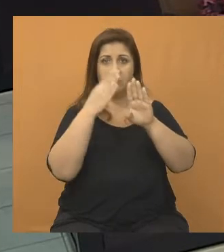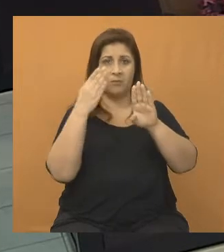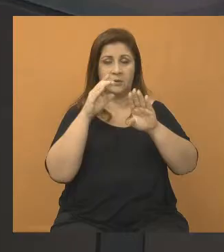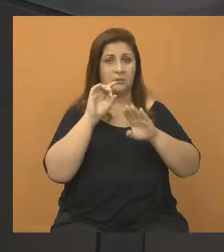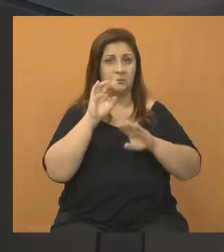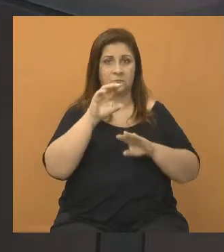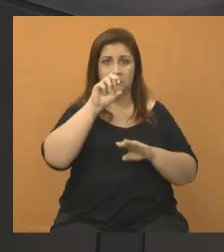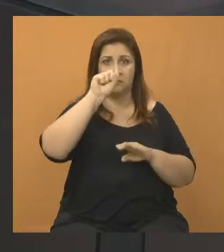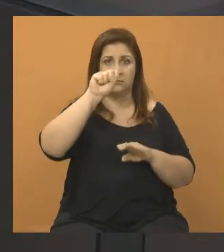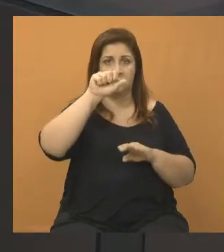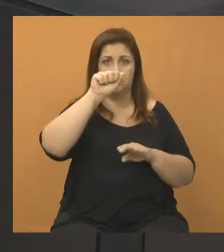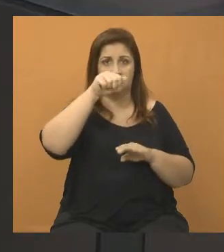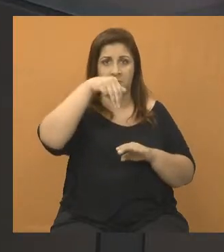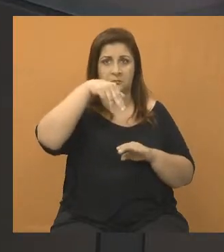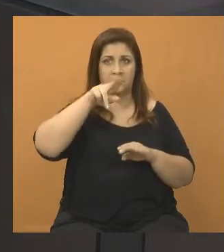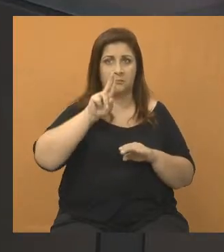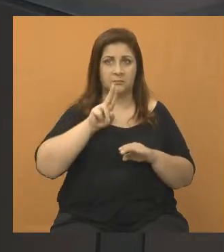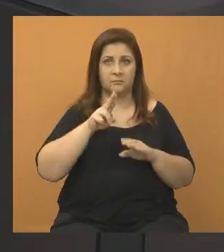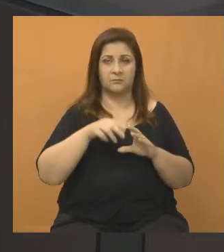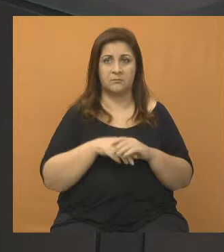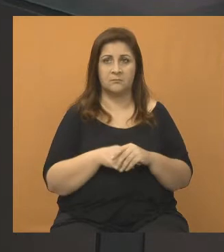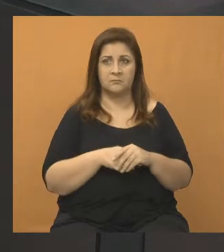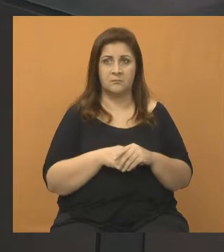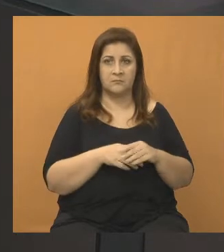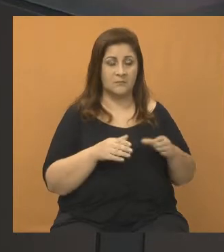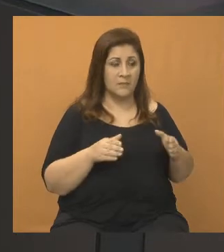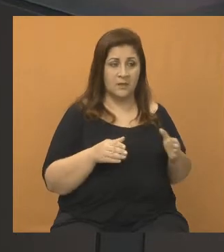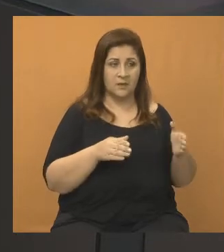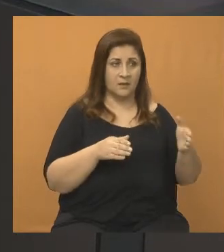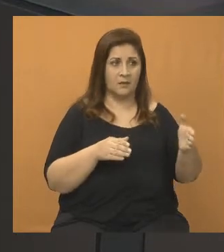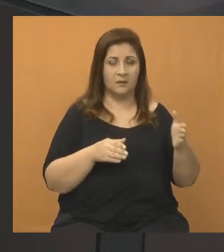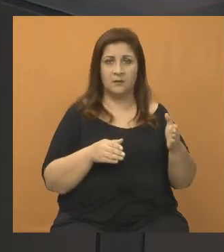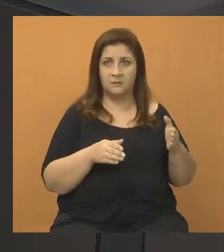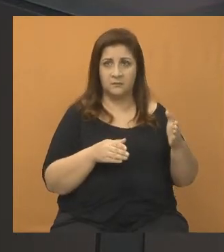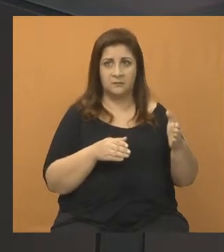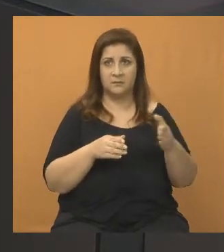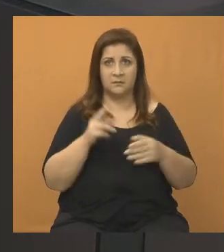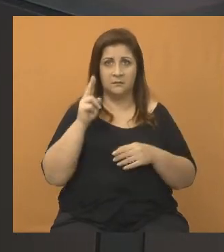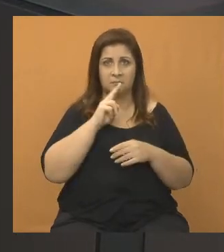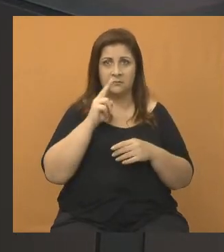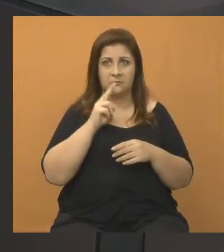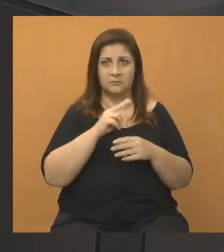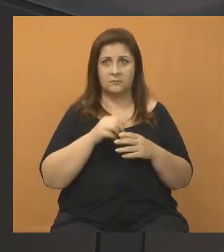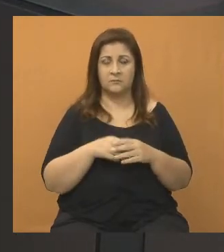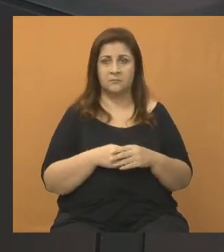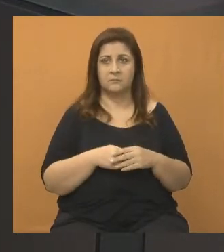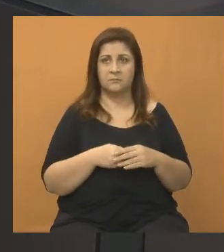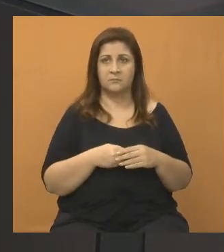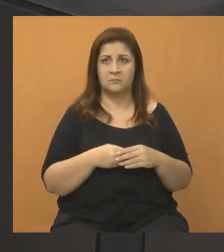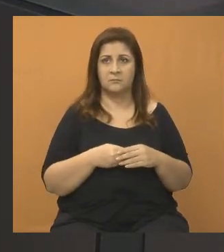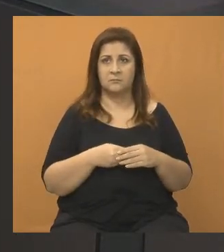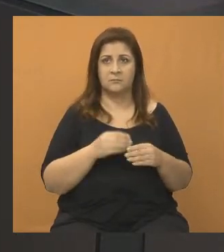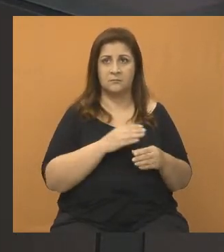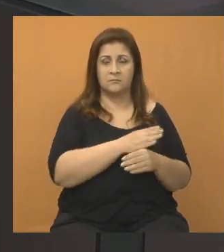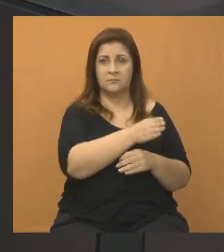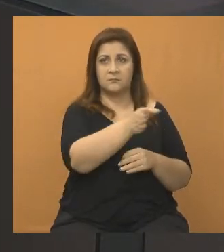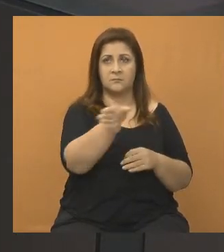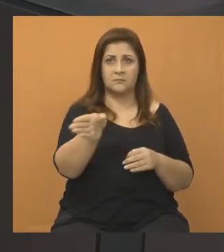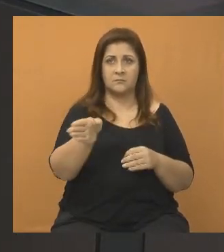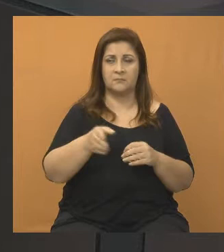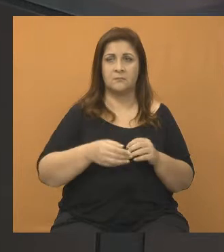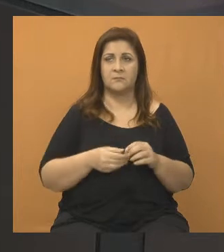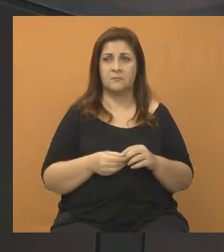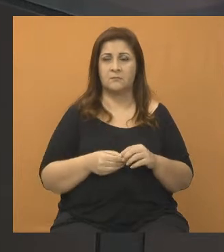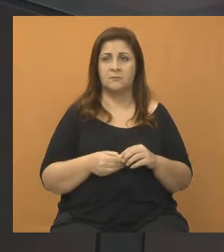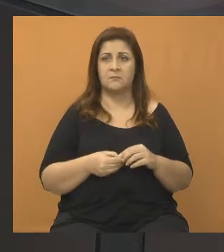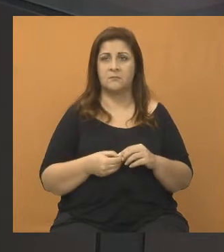SAMU, eu entendo que é a mesma entrada que antes fazia, pela urgência. E é o acesso da ambulância ali por trás. Não,